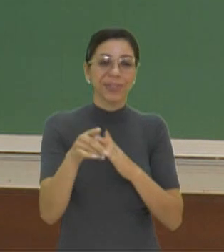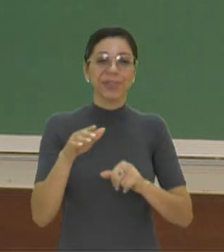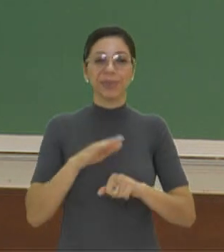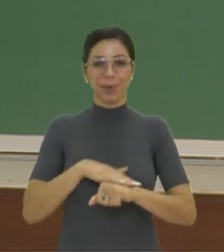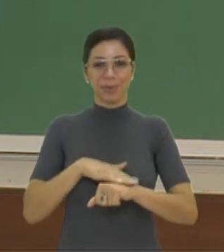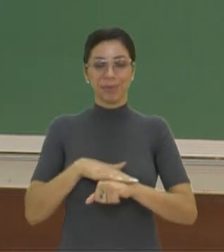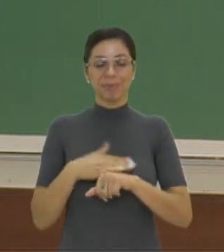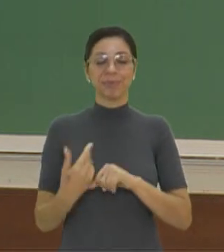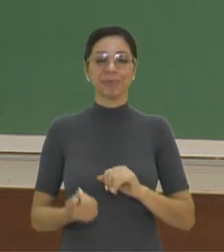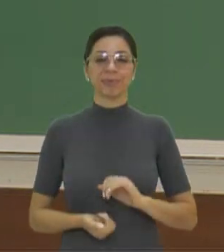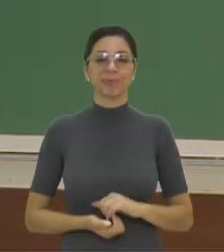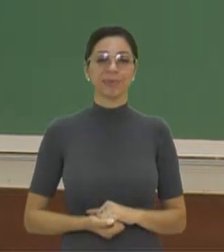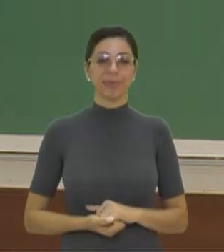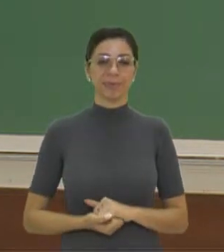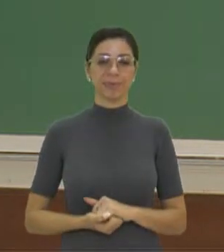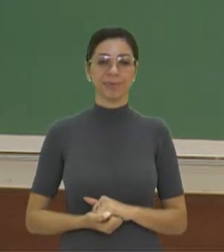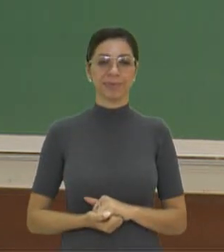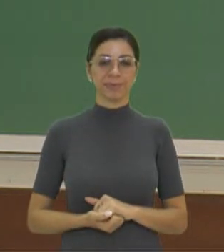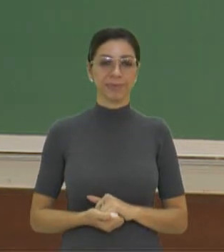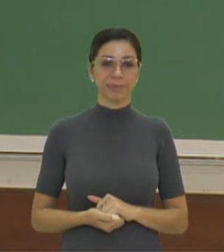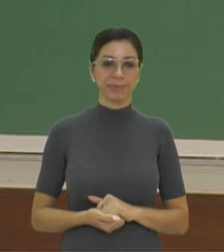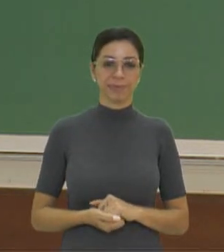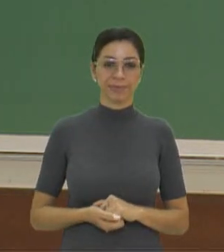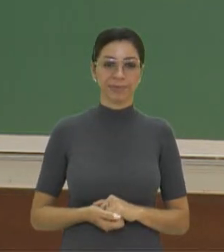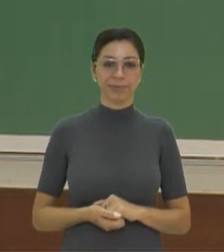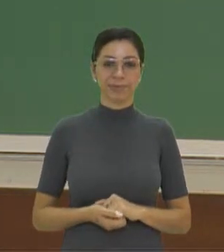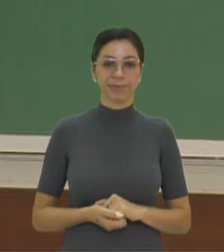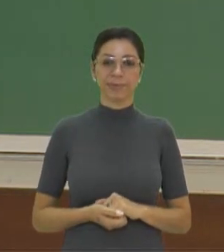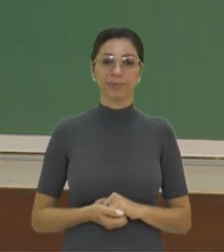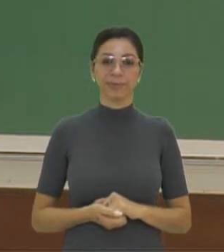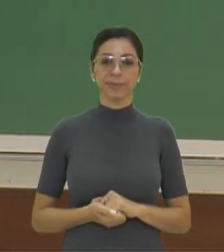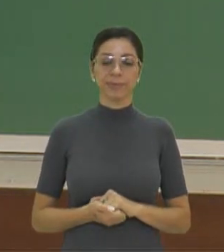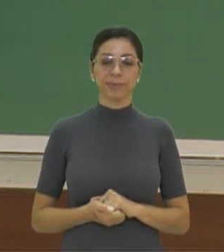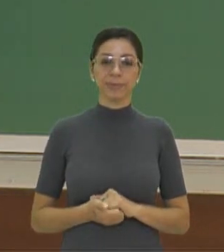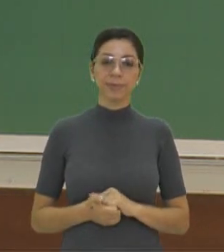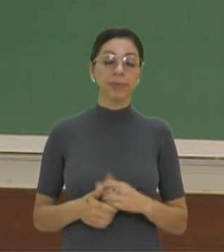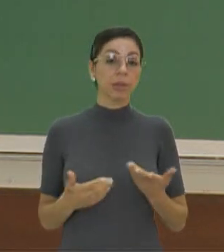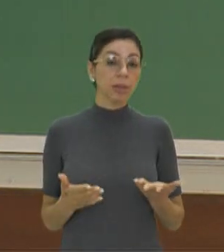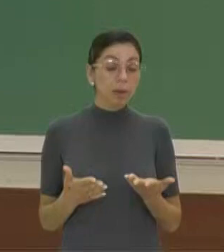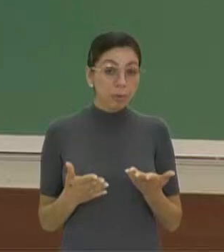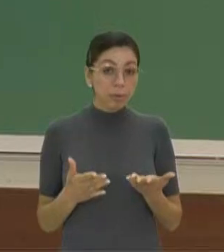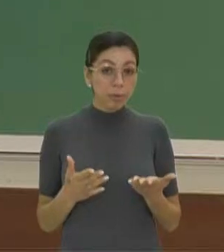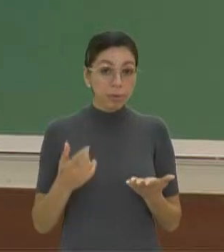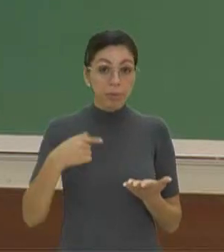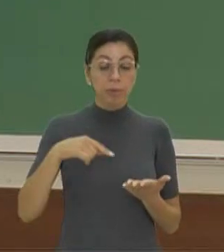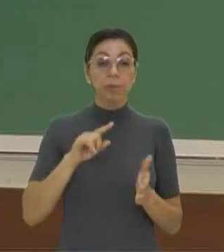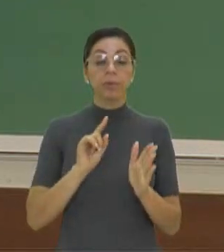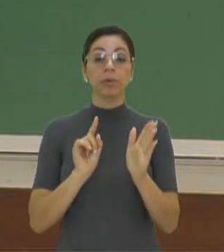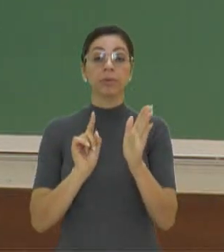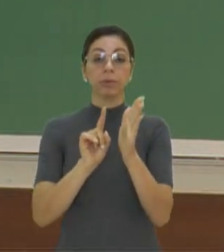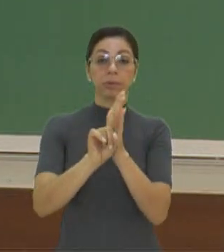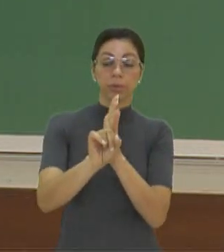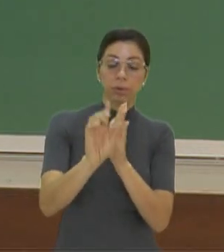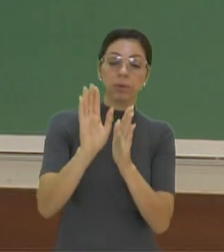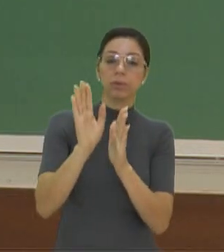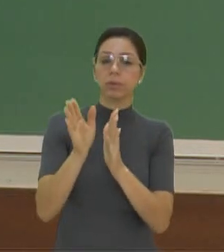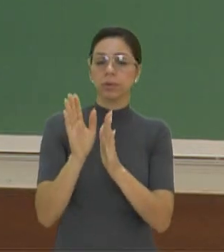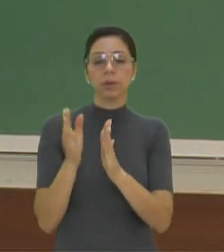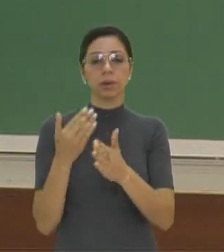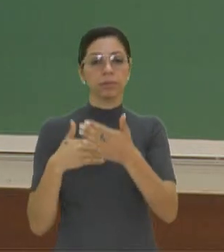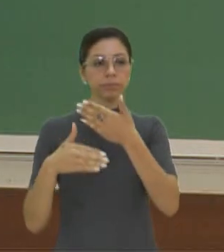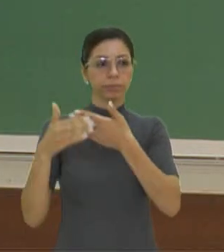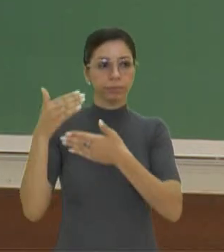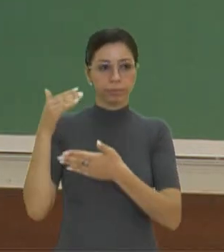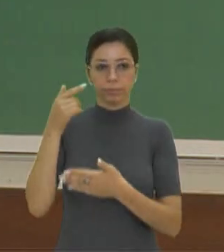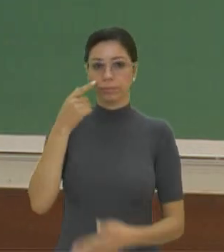do nosso quiz. Check the correct alternative. Então, o nosso quiz, nós já falamos do Perkin, já falamos das suas